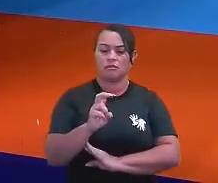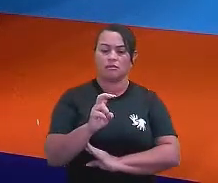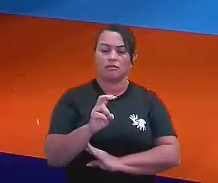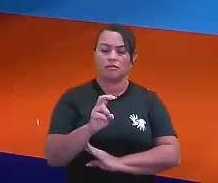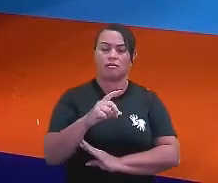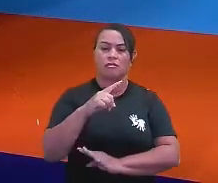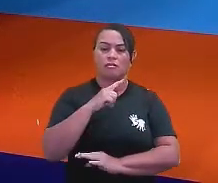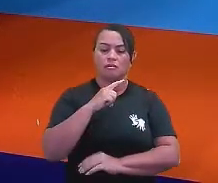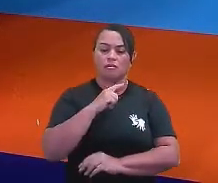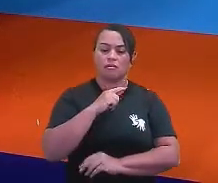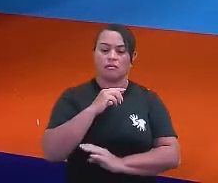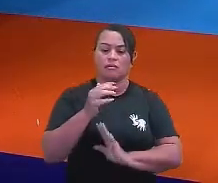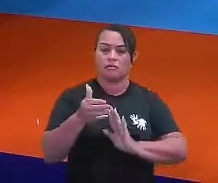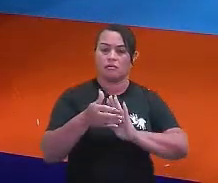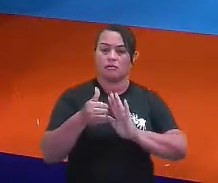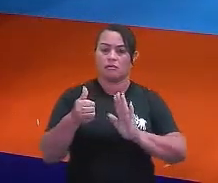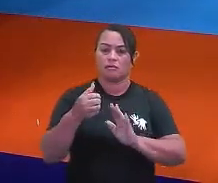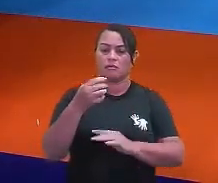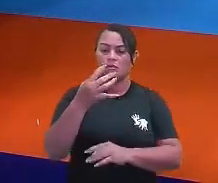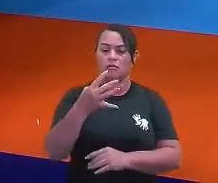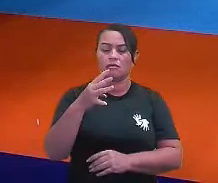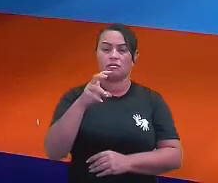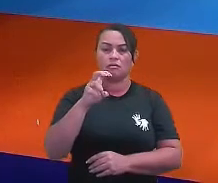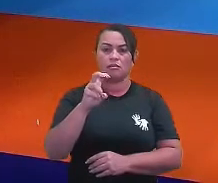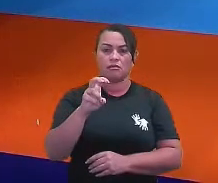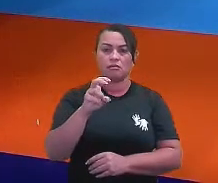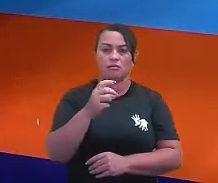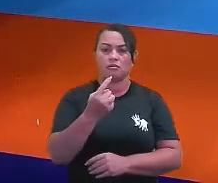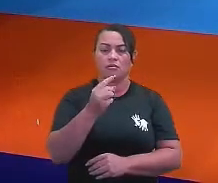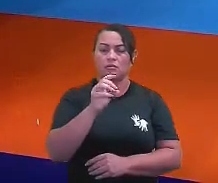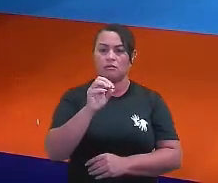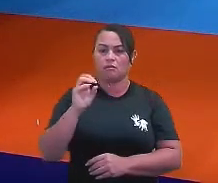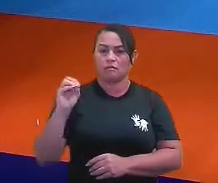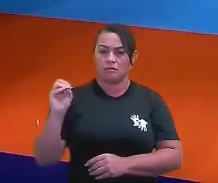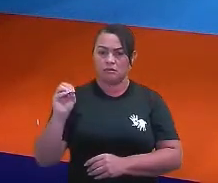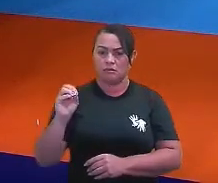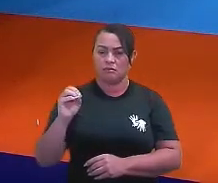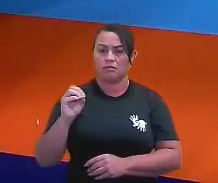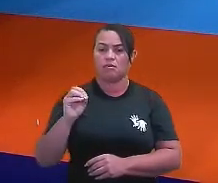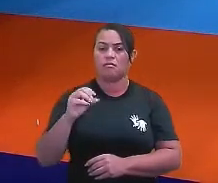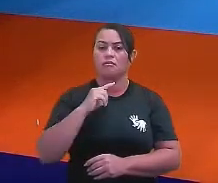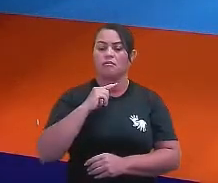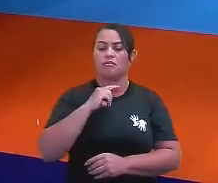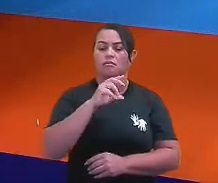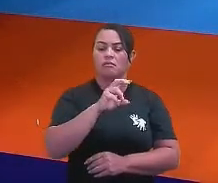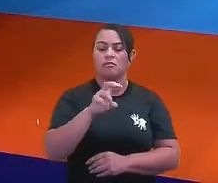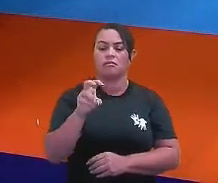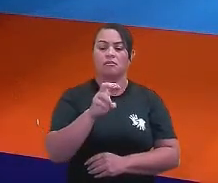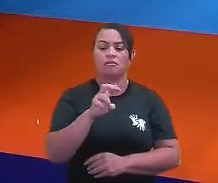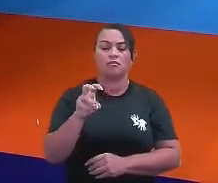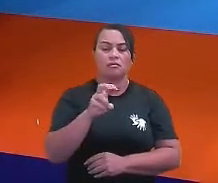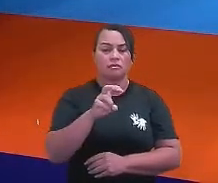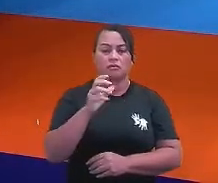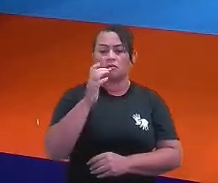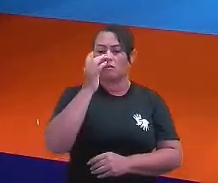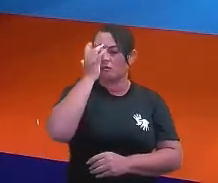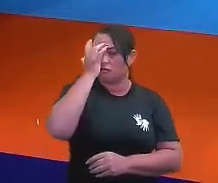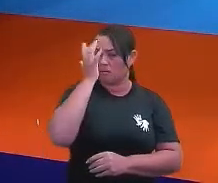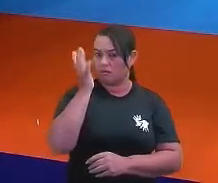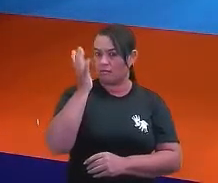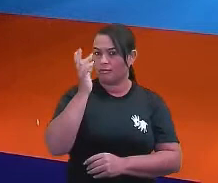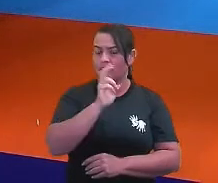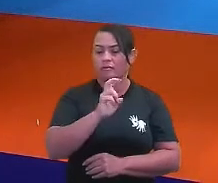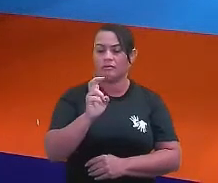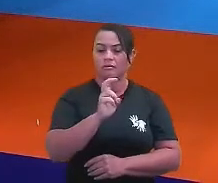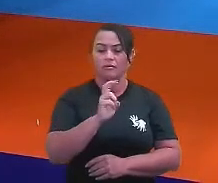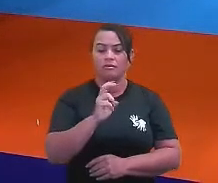os 45 de 100, eu vou ficar com quanto? 55. Opa, já facilitou.